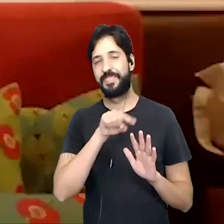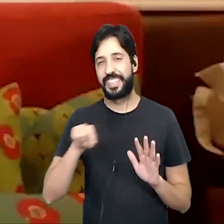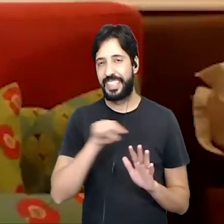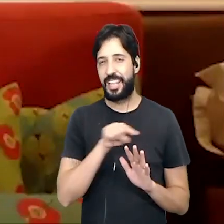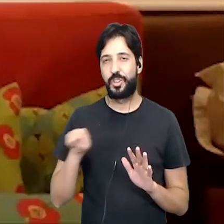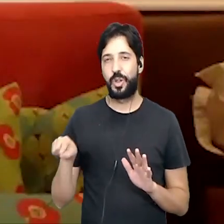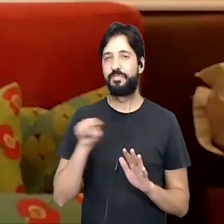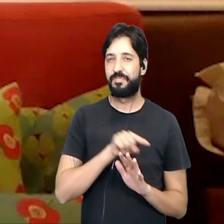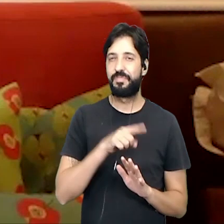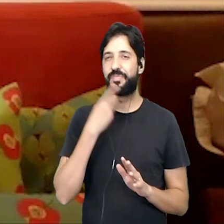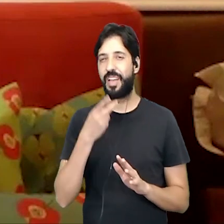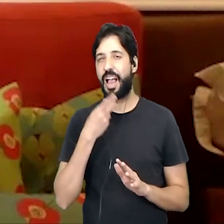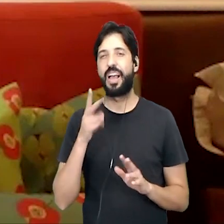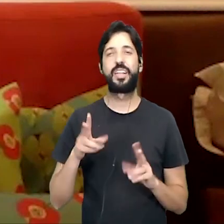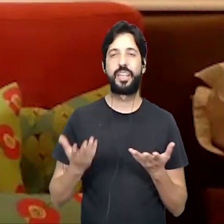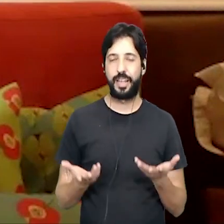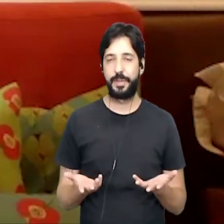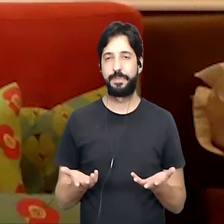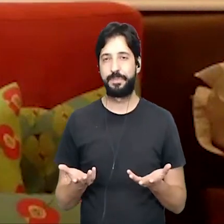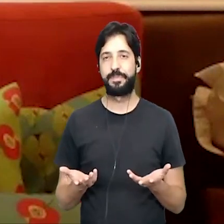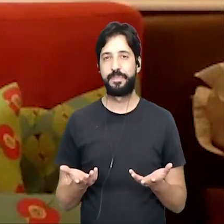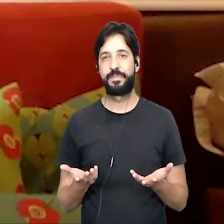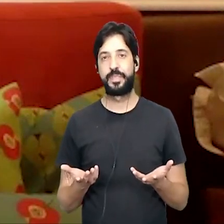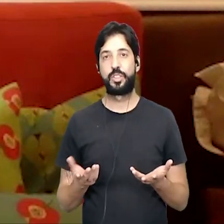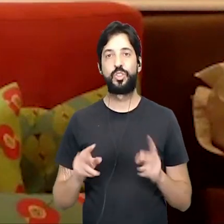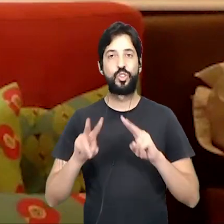Eu acho que quando vocês falam, né,